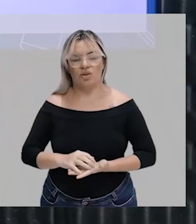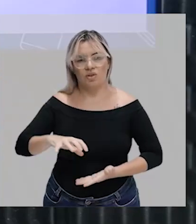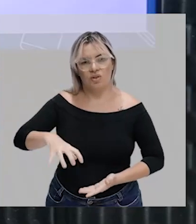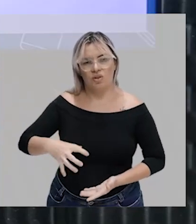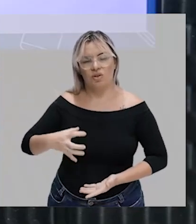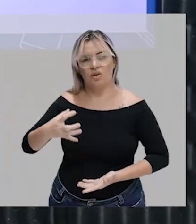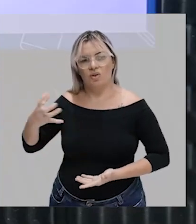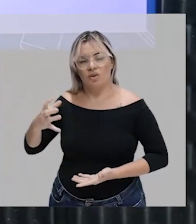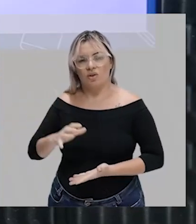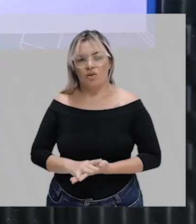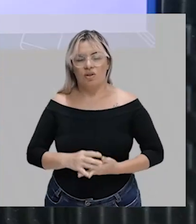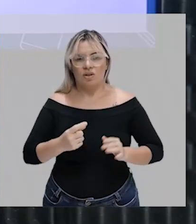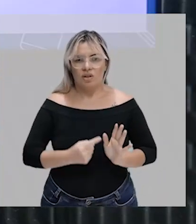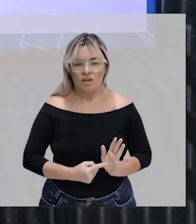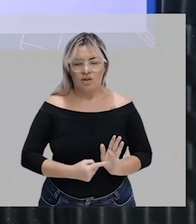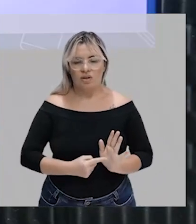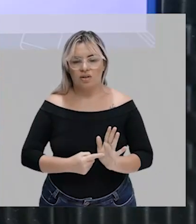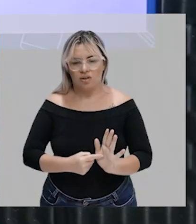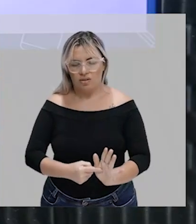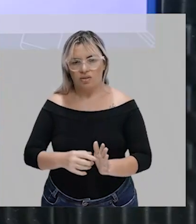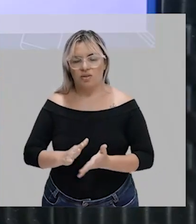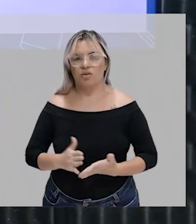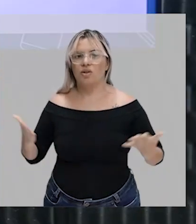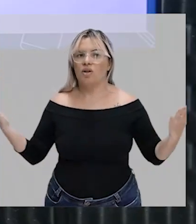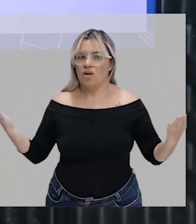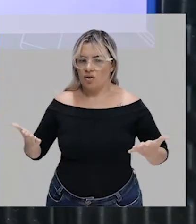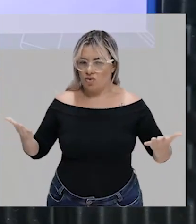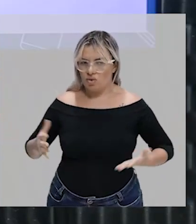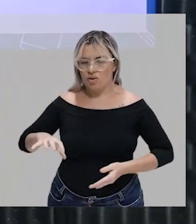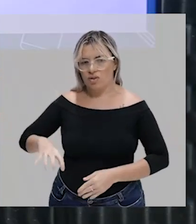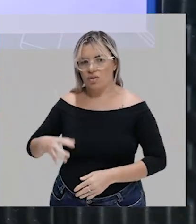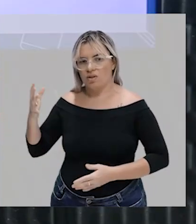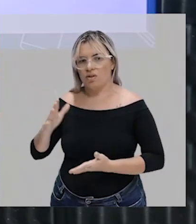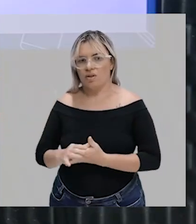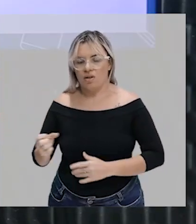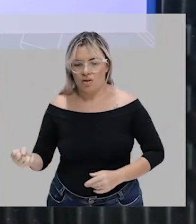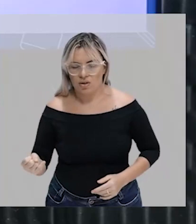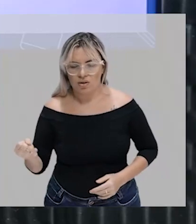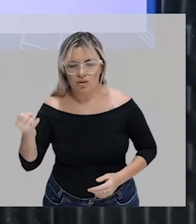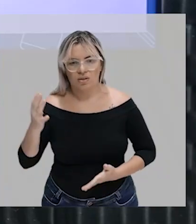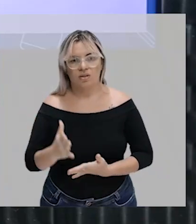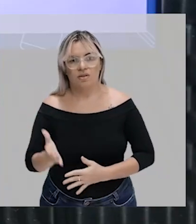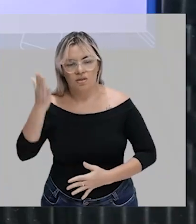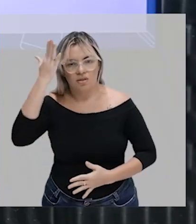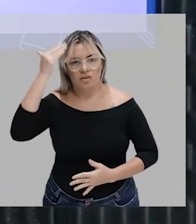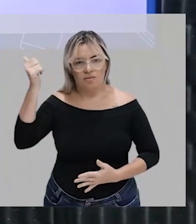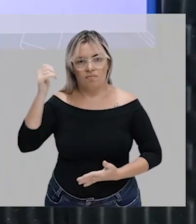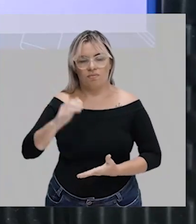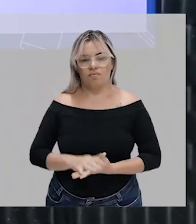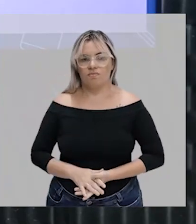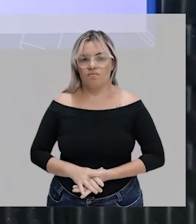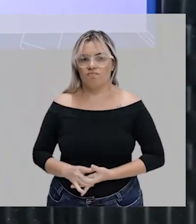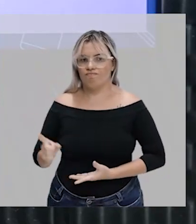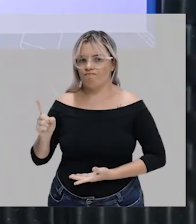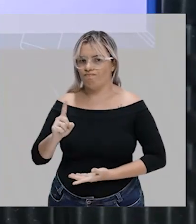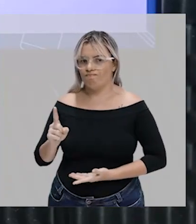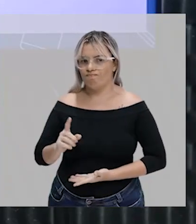que vêm à tona, que são atualidades. Então, é importante que a gente saiba, porque não pense